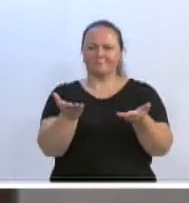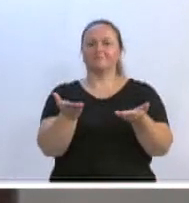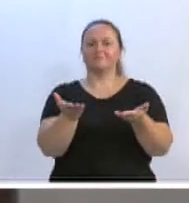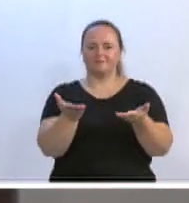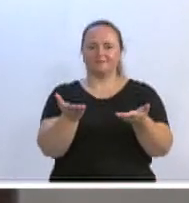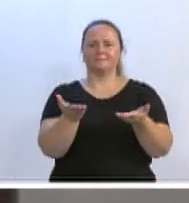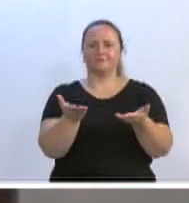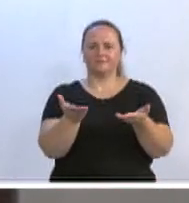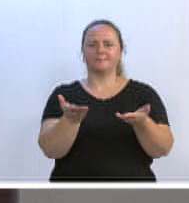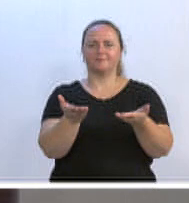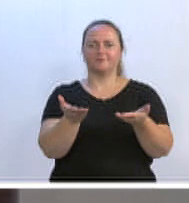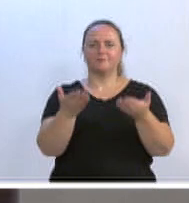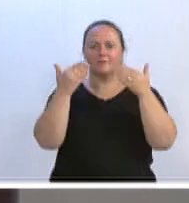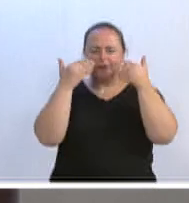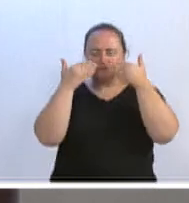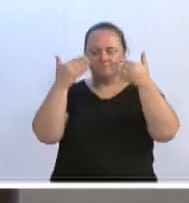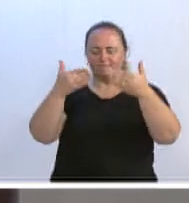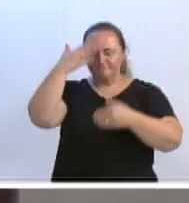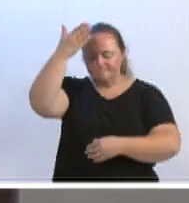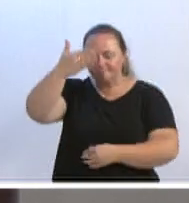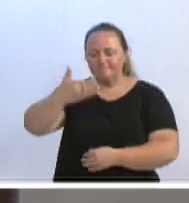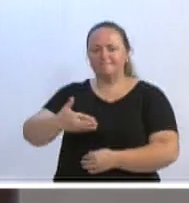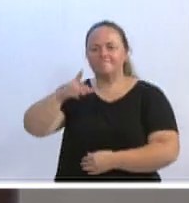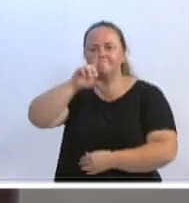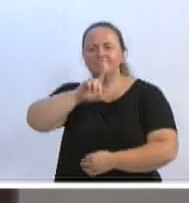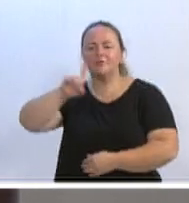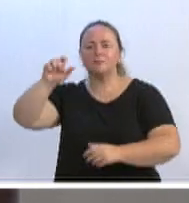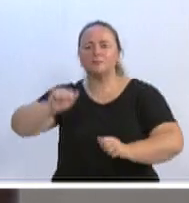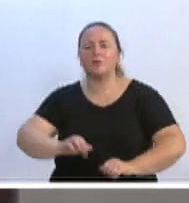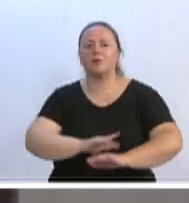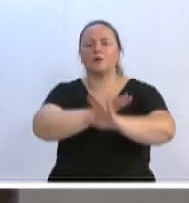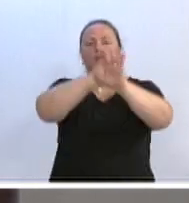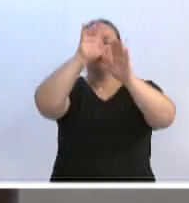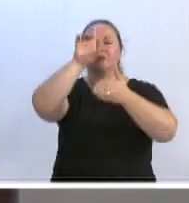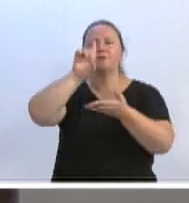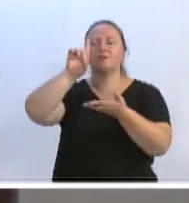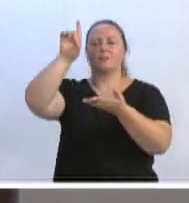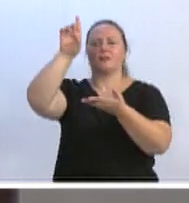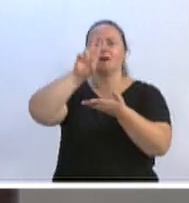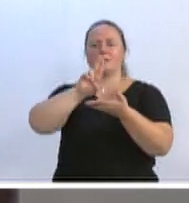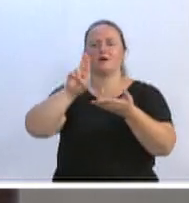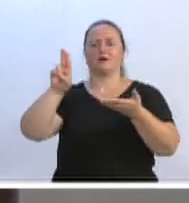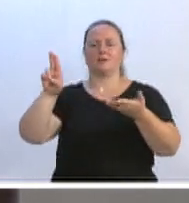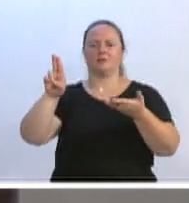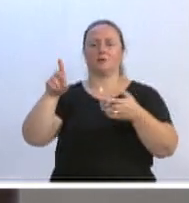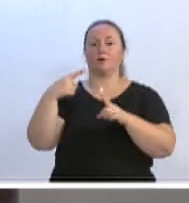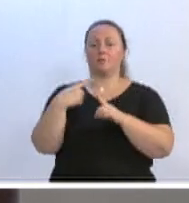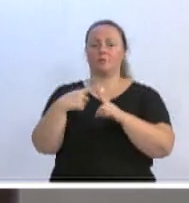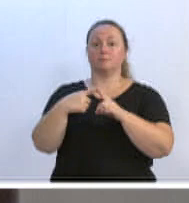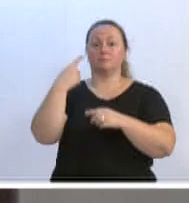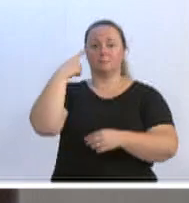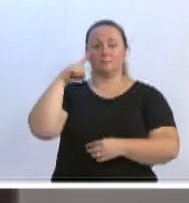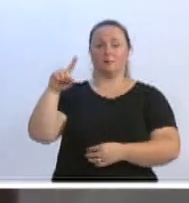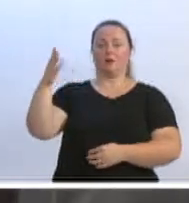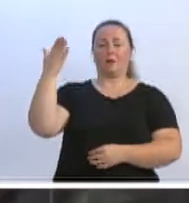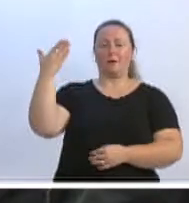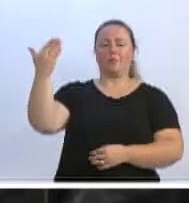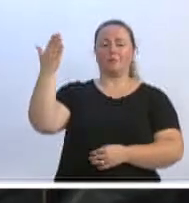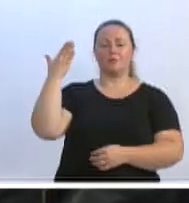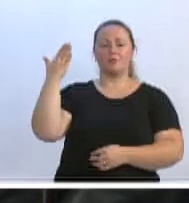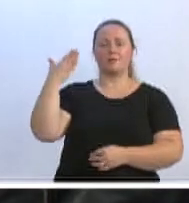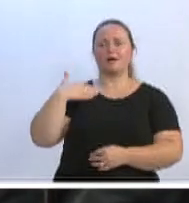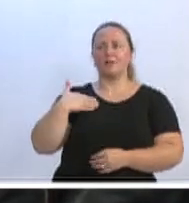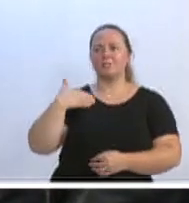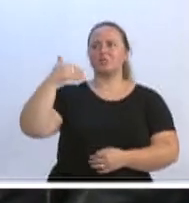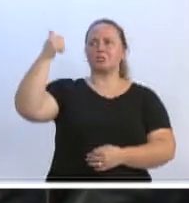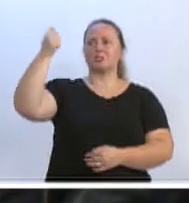aonde diante de ti estamos aqui glorificando o teu nome. Porque um dia, Senhor, tu fizeste um chamado